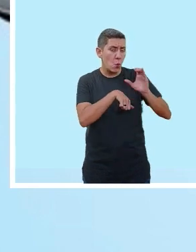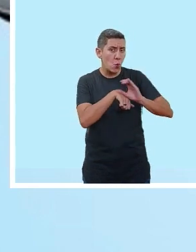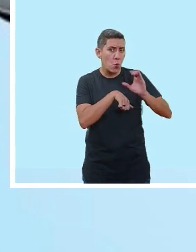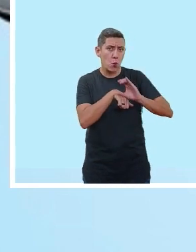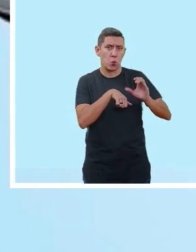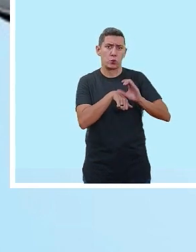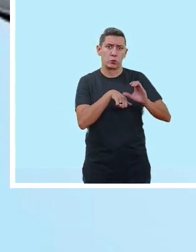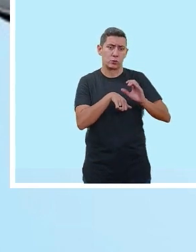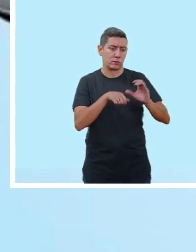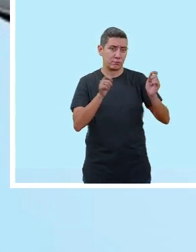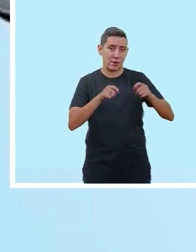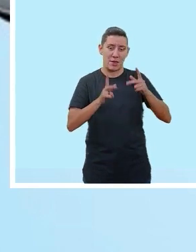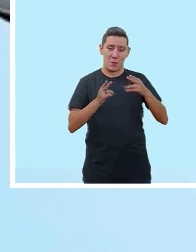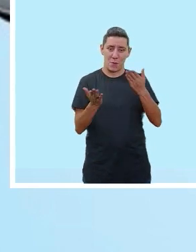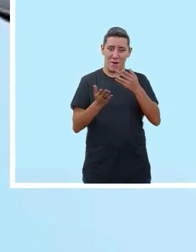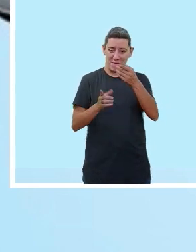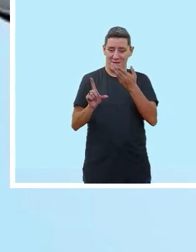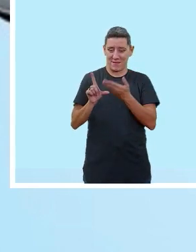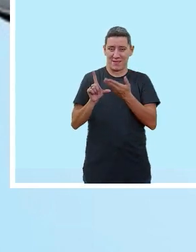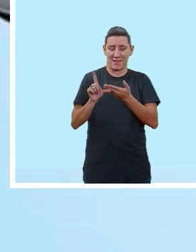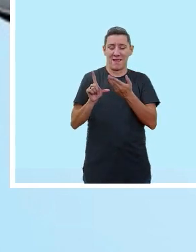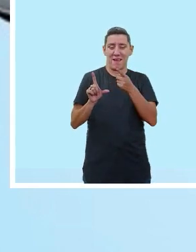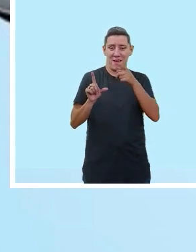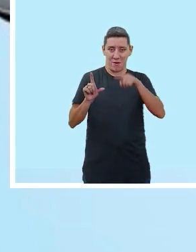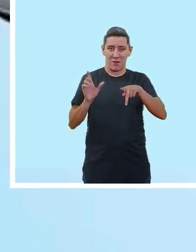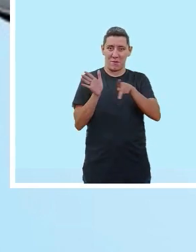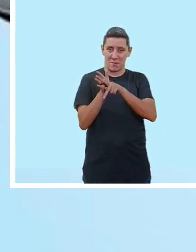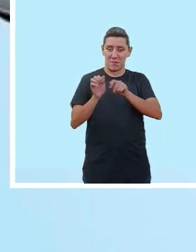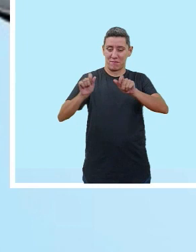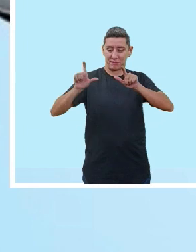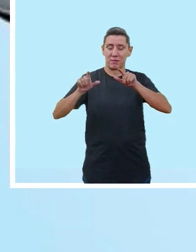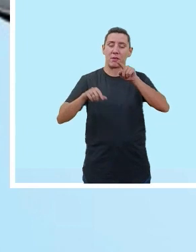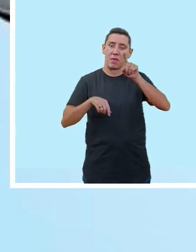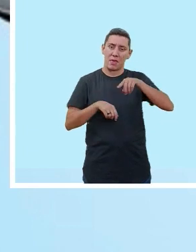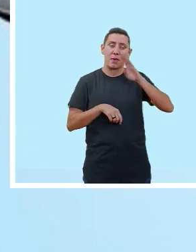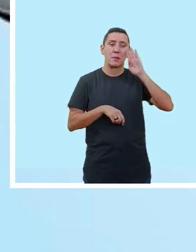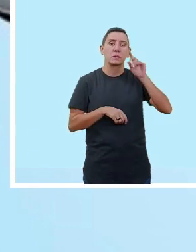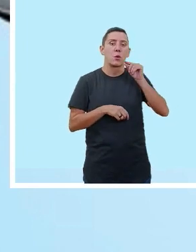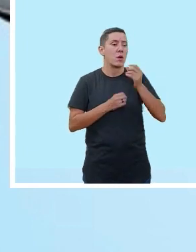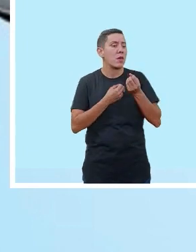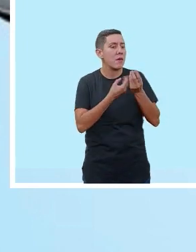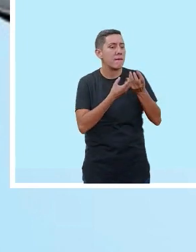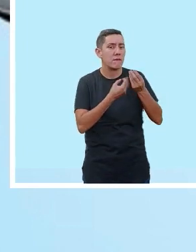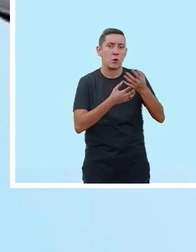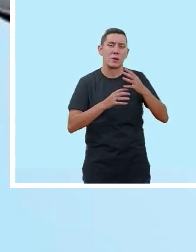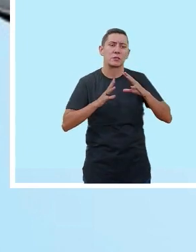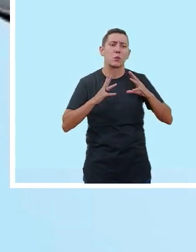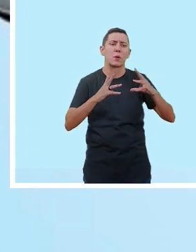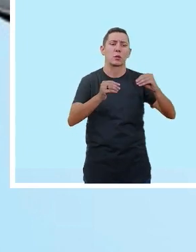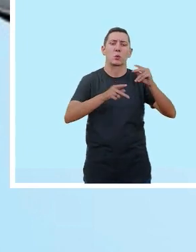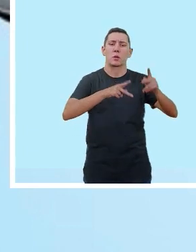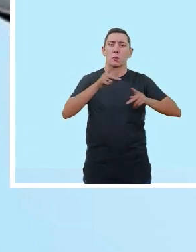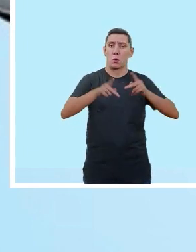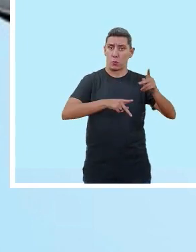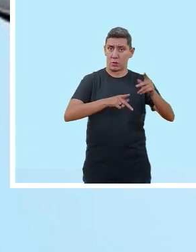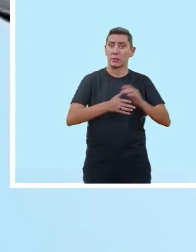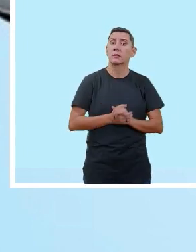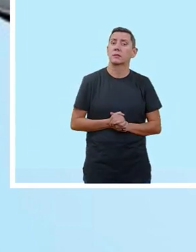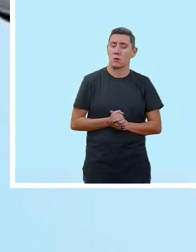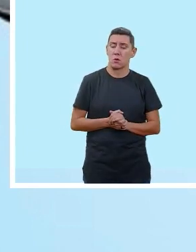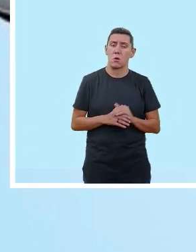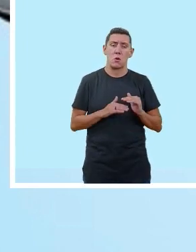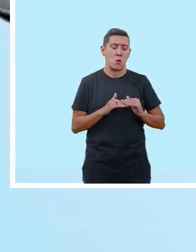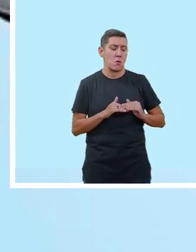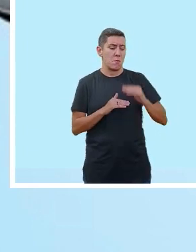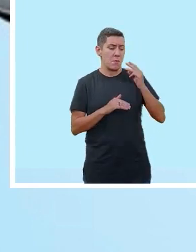das iniciativas que a Huawei tem de levar formação e capacitação tecnológica para toda a população. Nós temos mais de